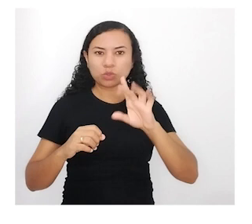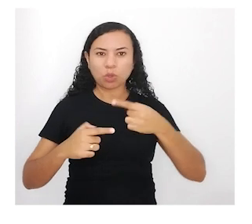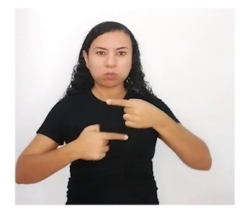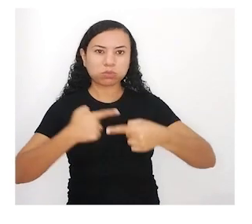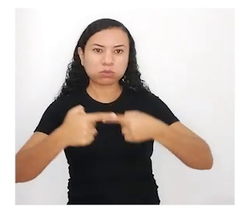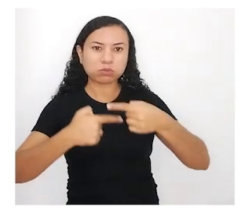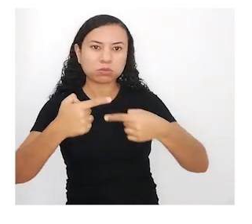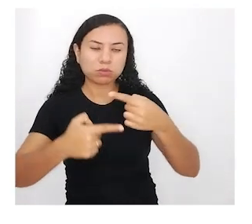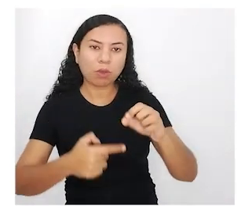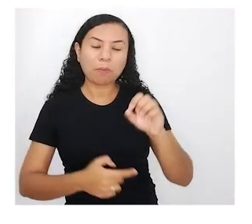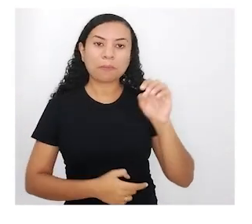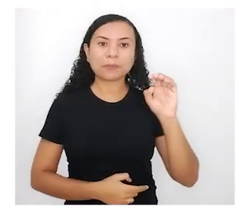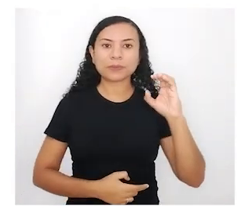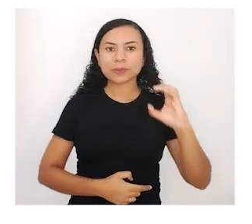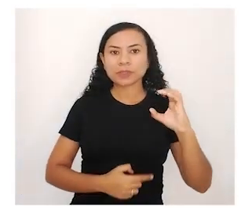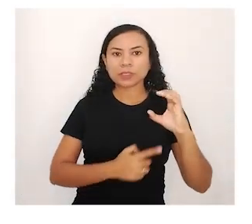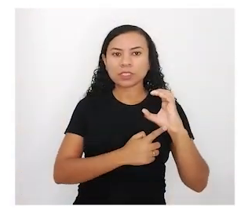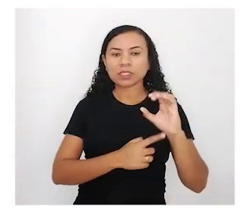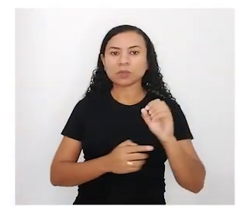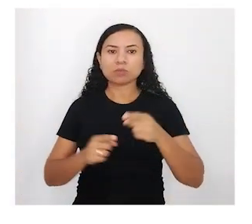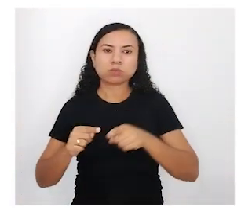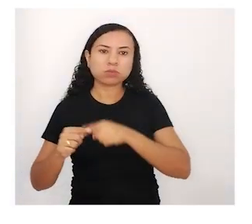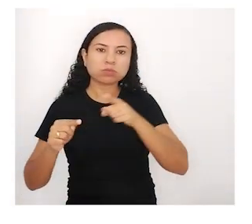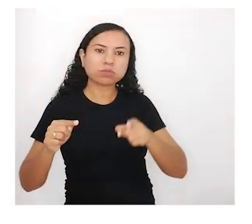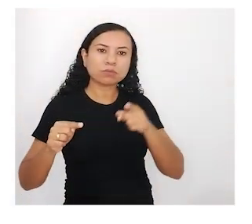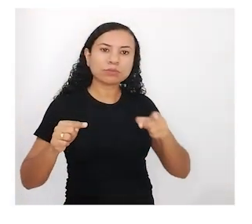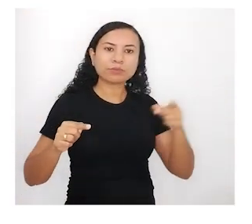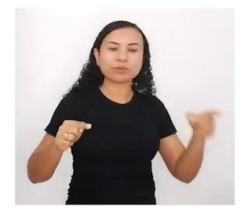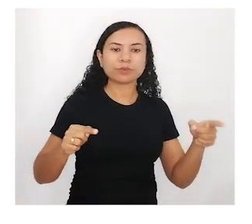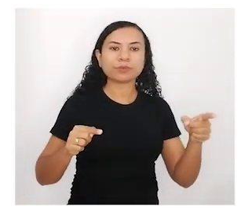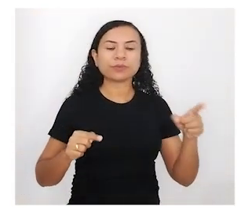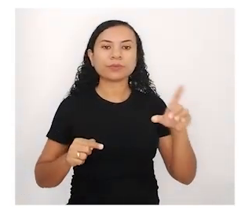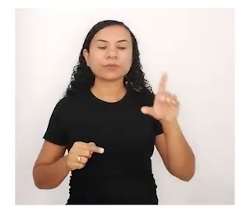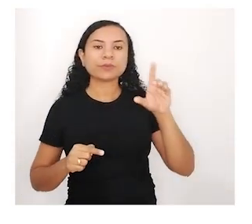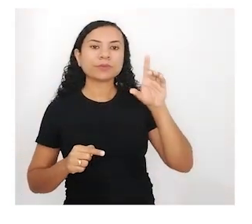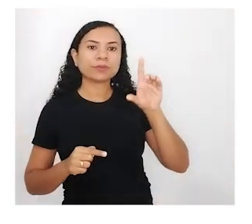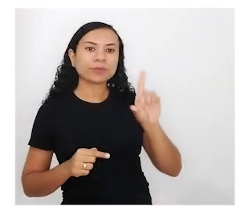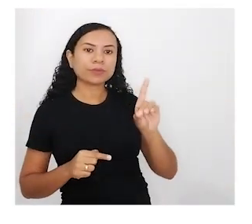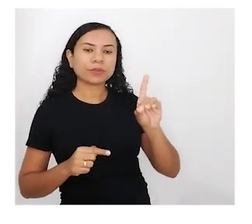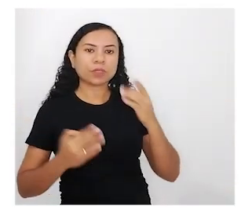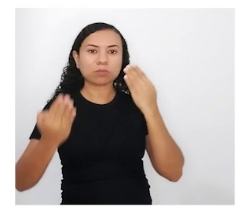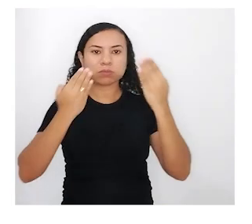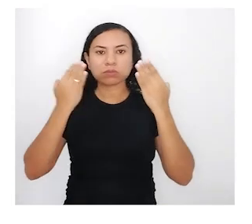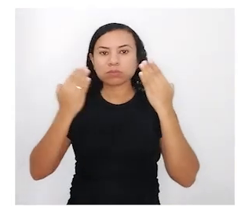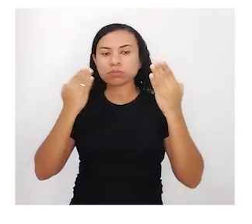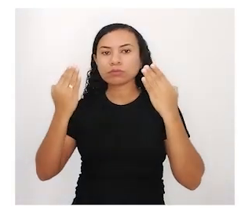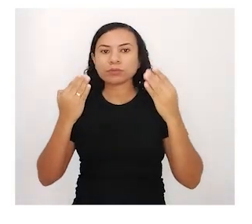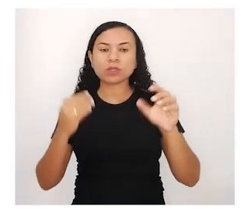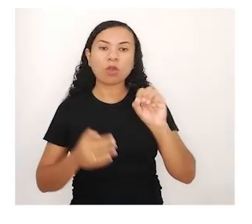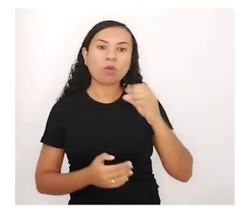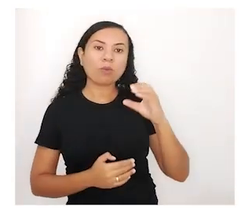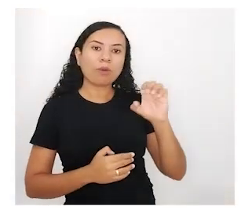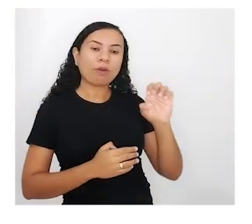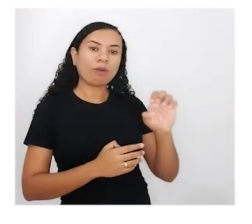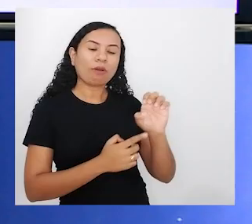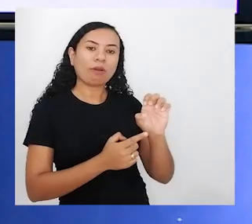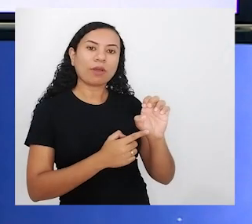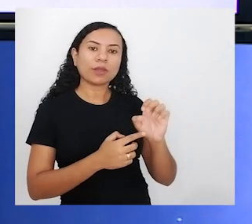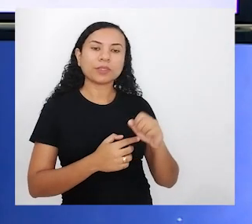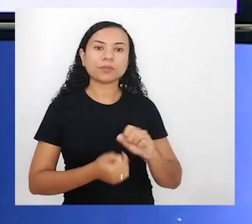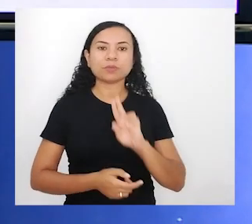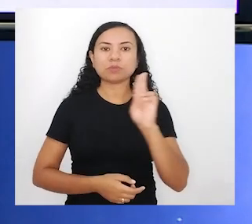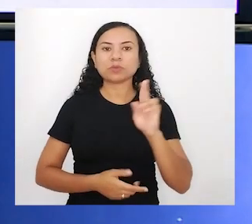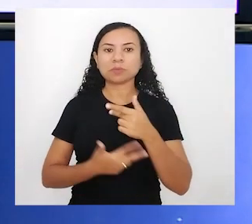clonagem multiplicadora, letra D, clonagem terapêutica ou letra E, clonagem reparadora. A nossa